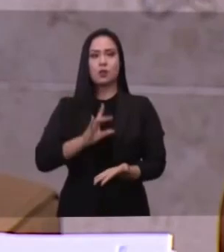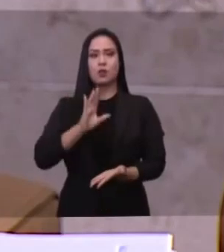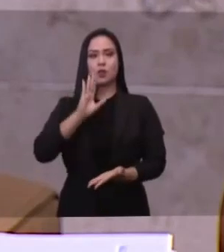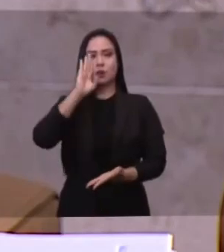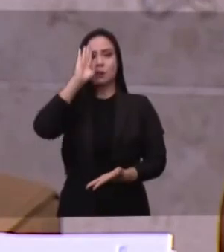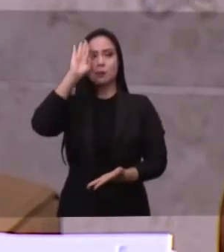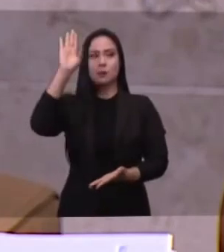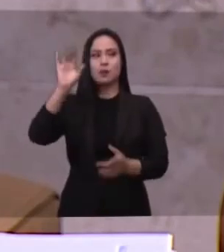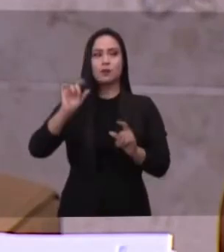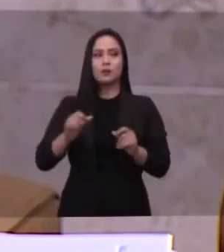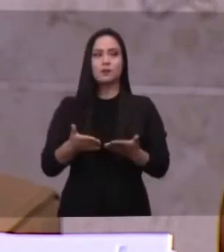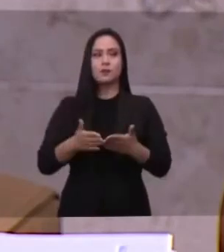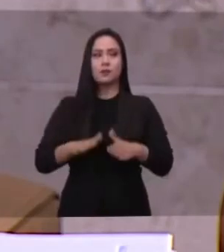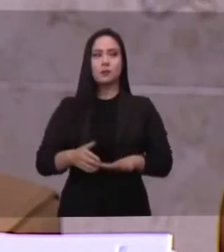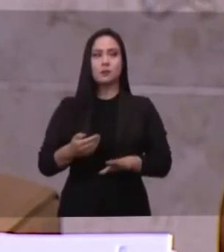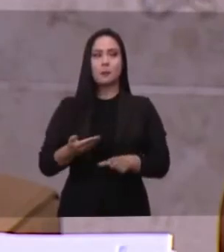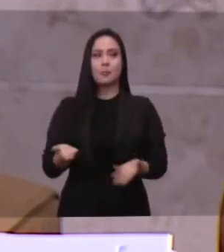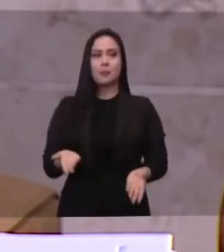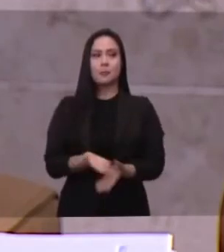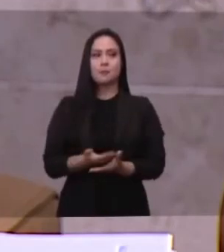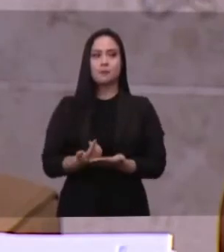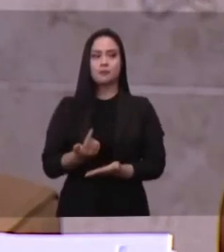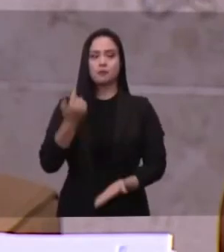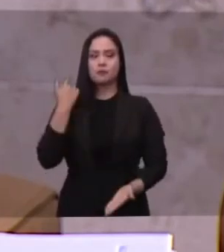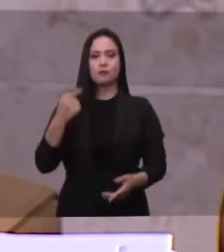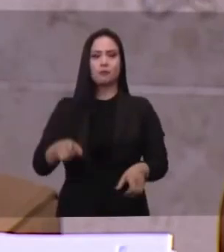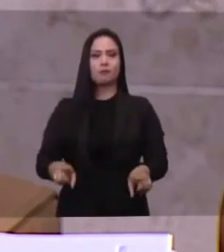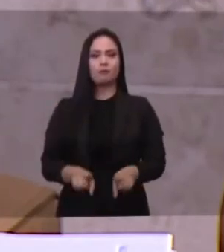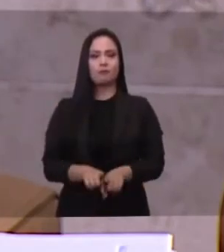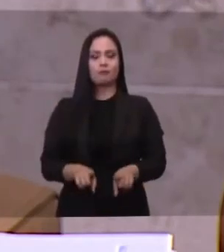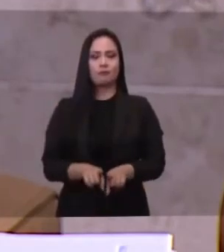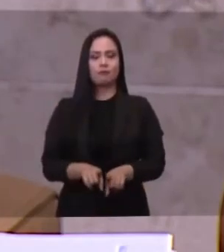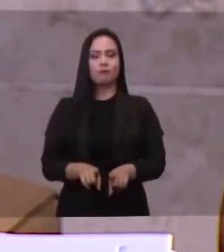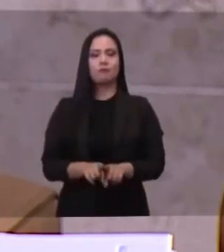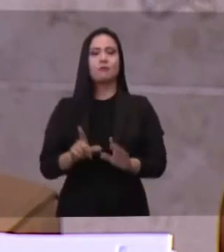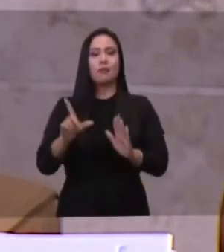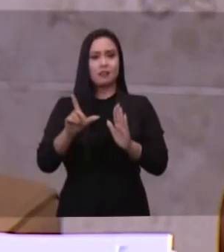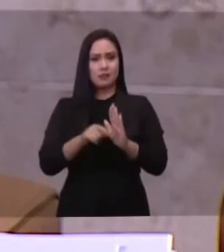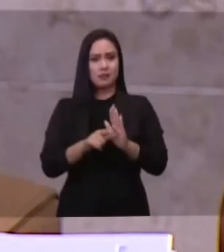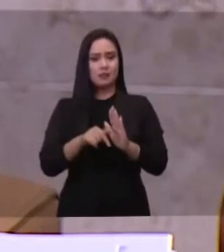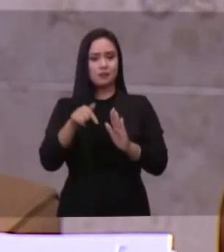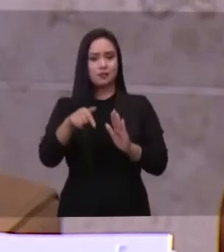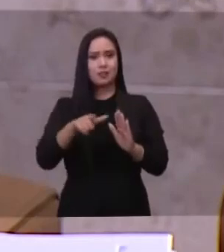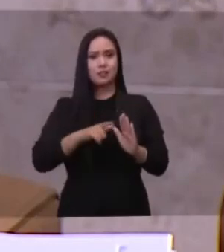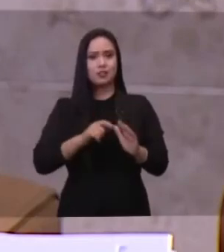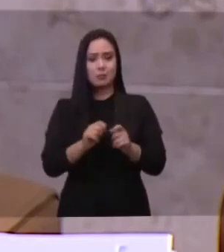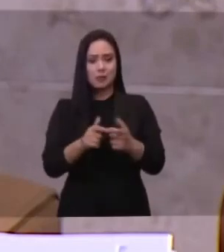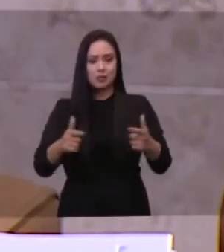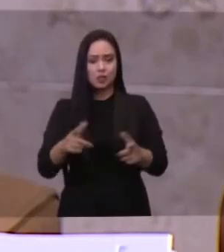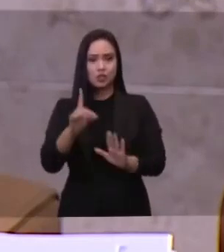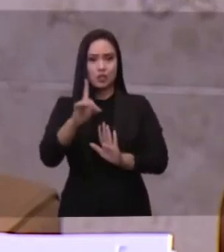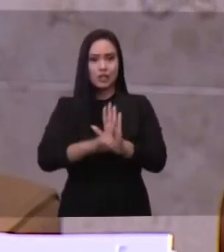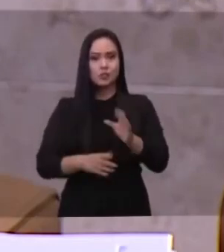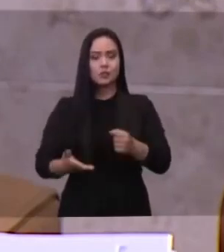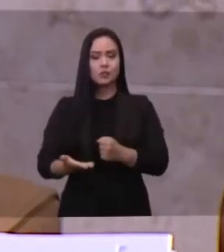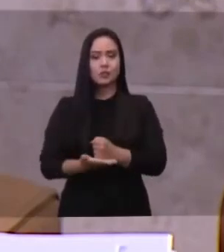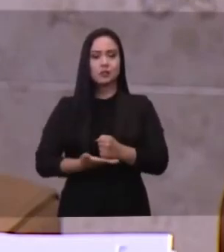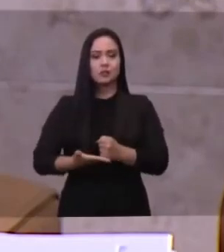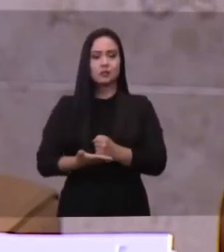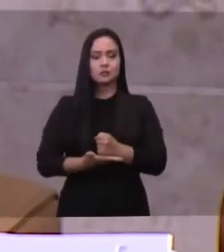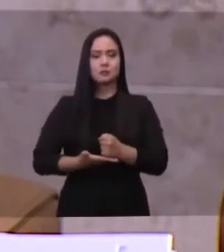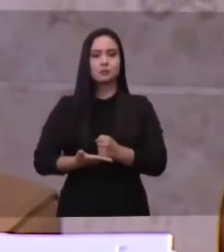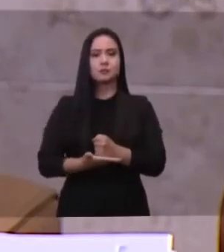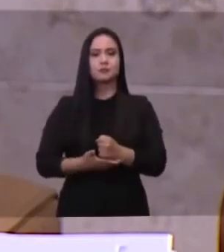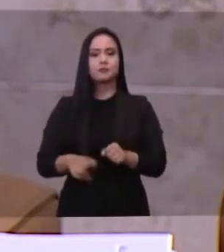assim afirmaram precedentemente, temos na Constituição da República dimensões de direitos fundamentais que se somam na